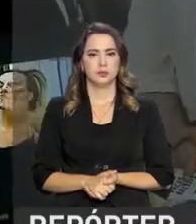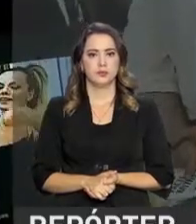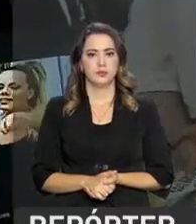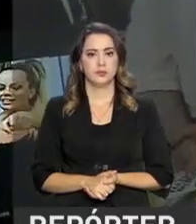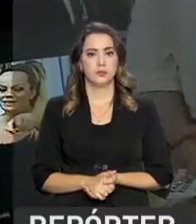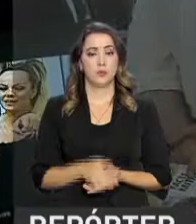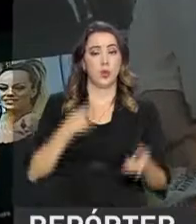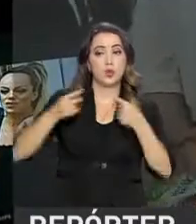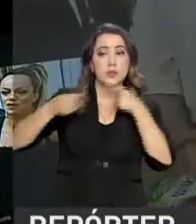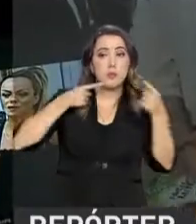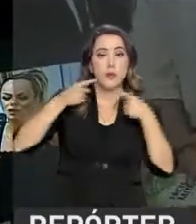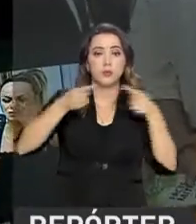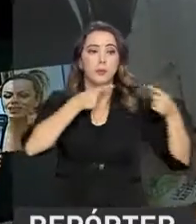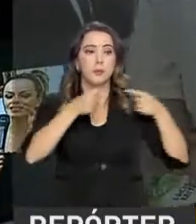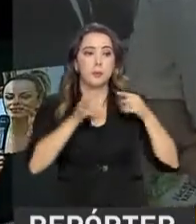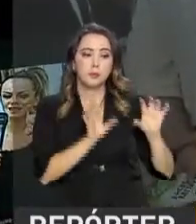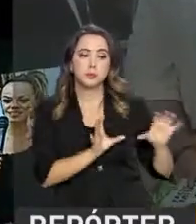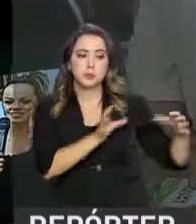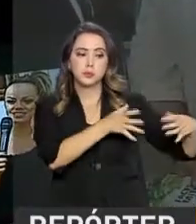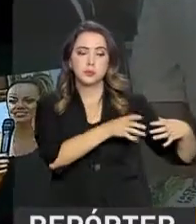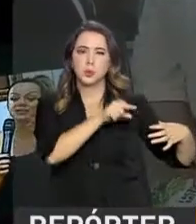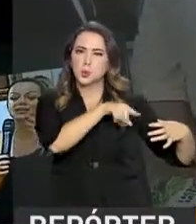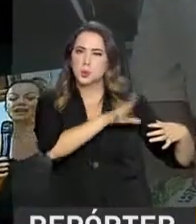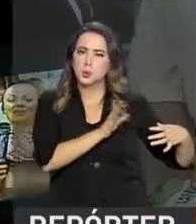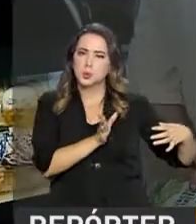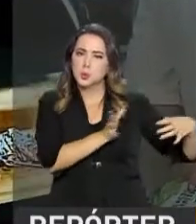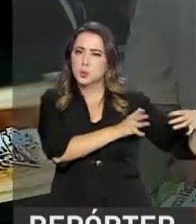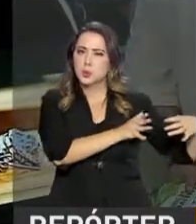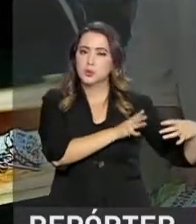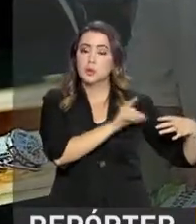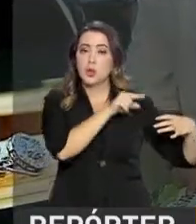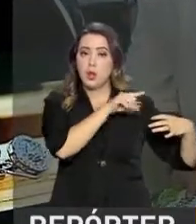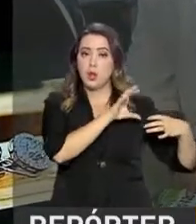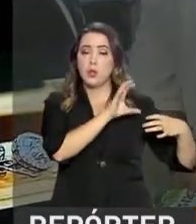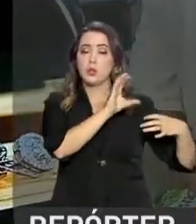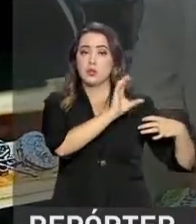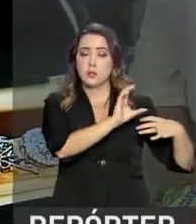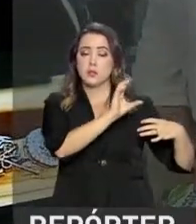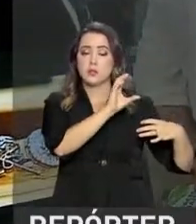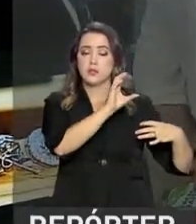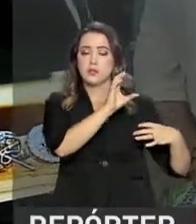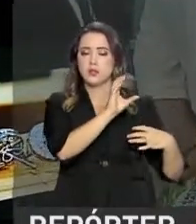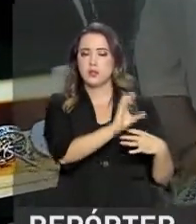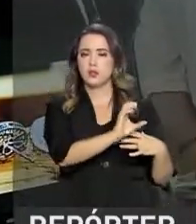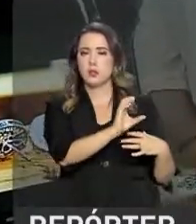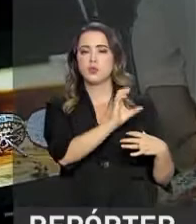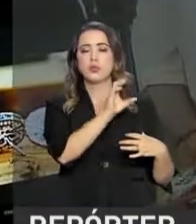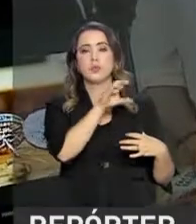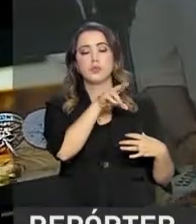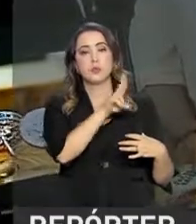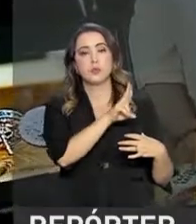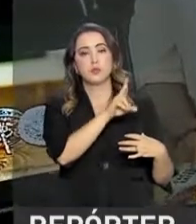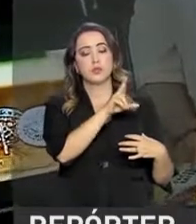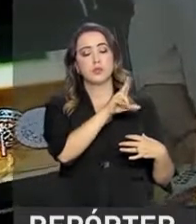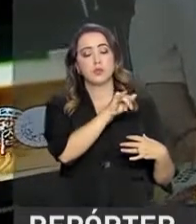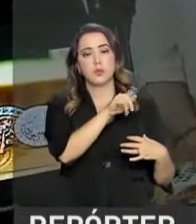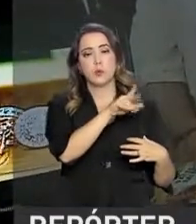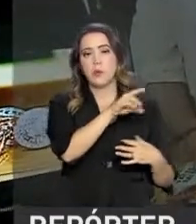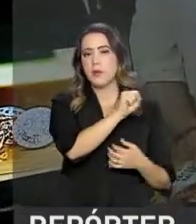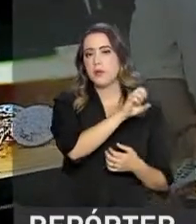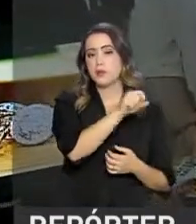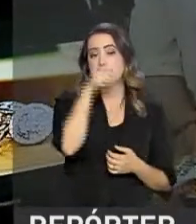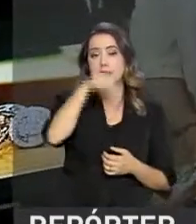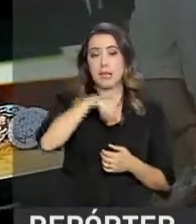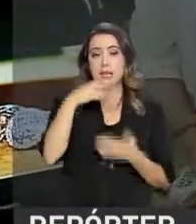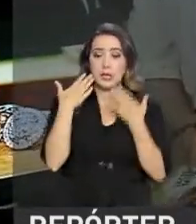Enquanto os debates do 8º Fórum Mundial da Água ocorrem lá no Centro de Convenções Ulisses Guimarães, aqui na Expo a gente tem a oportunidade